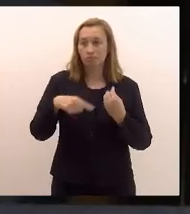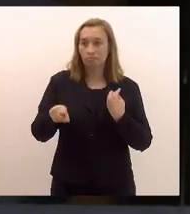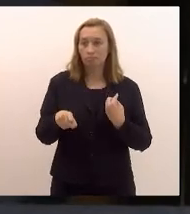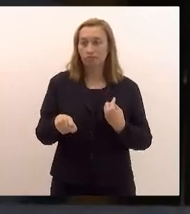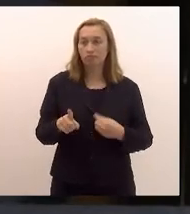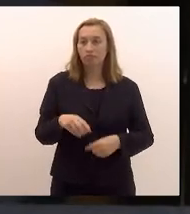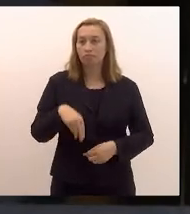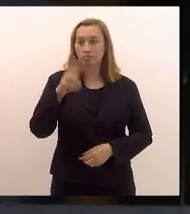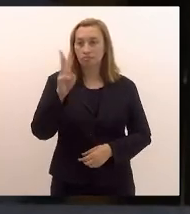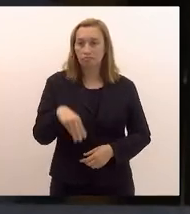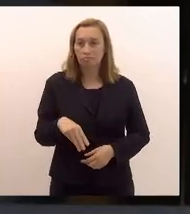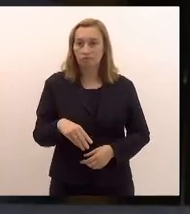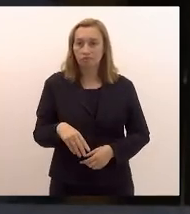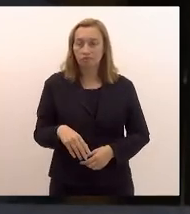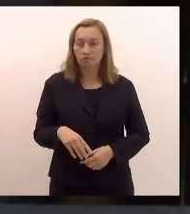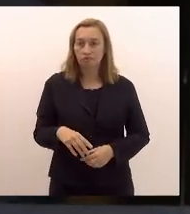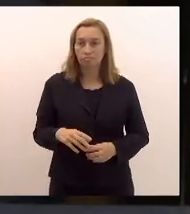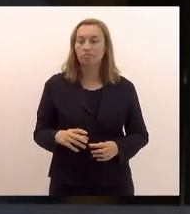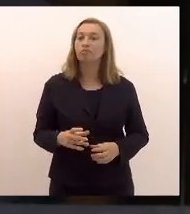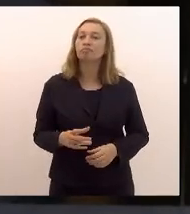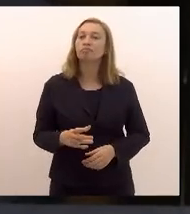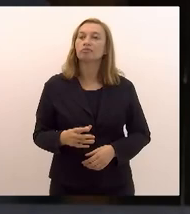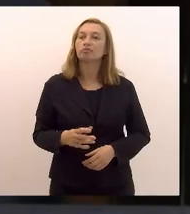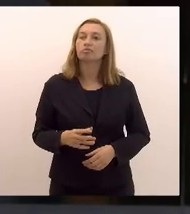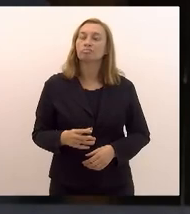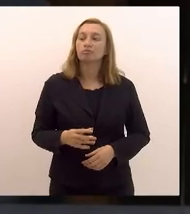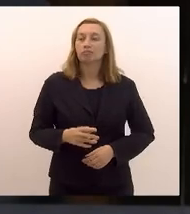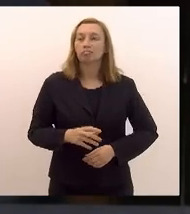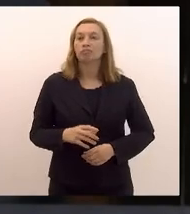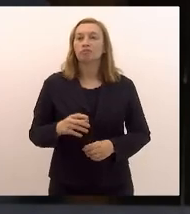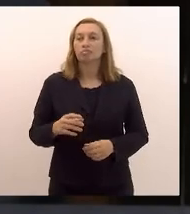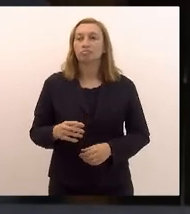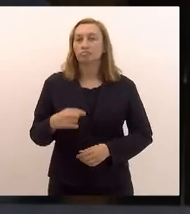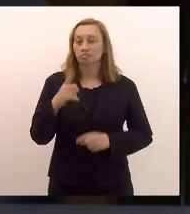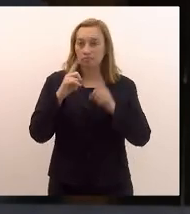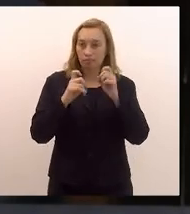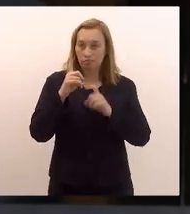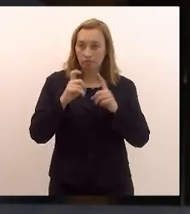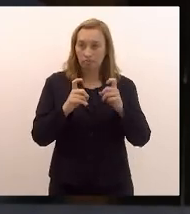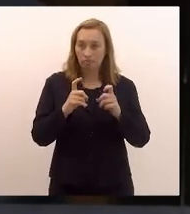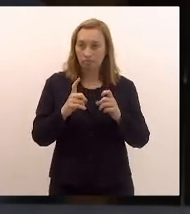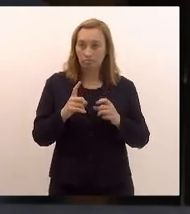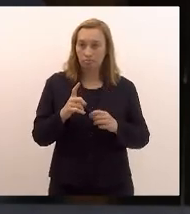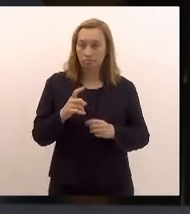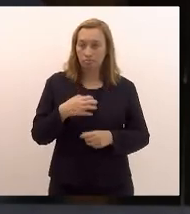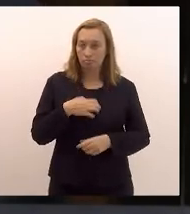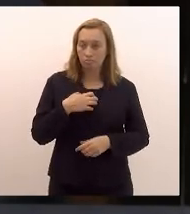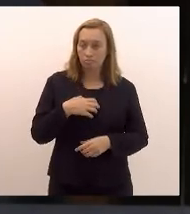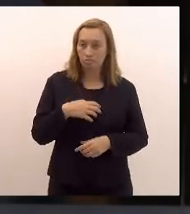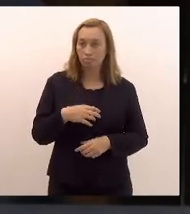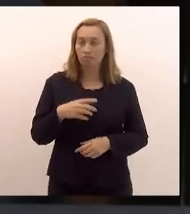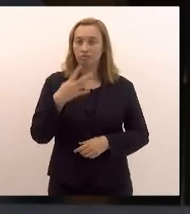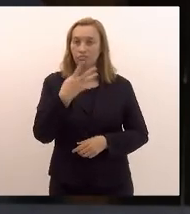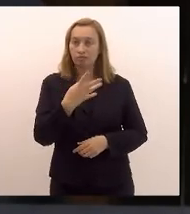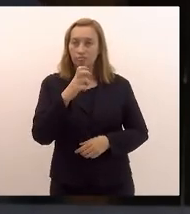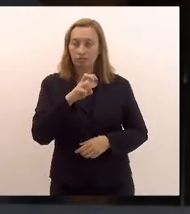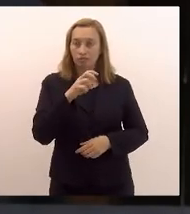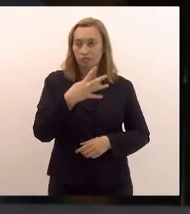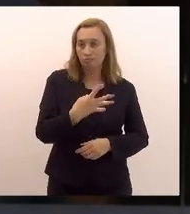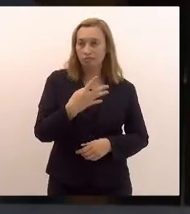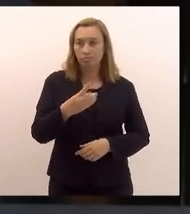quem ganhou o bonequinho ter votado contra foram 54 parlamentares Então é isso que acontecer seria isso